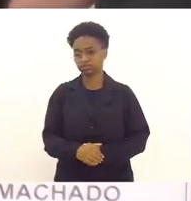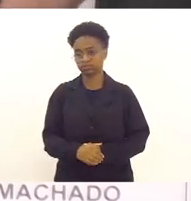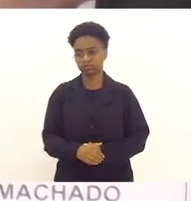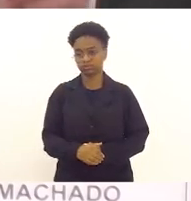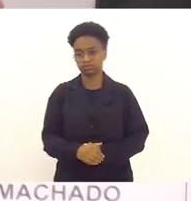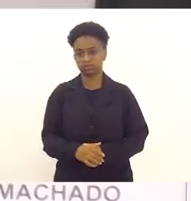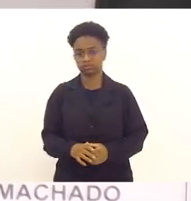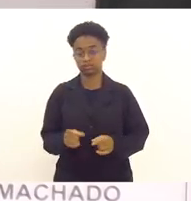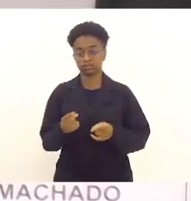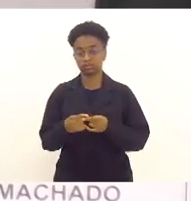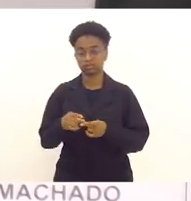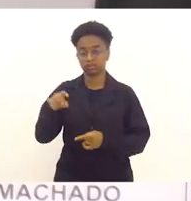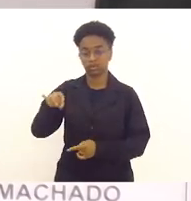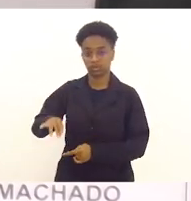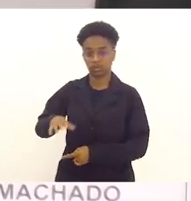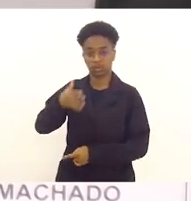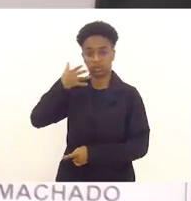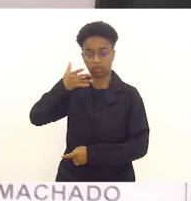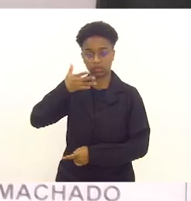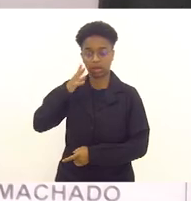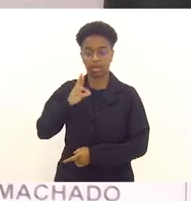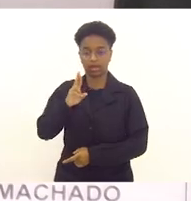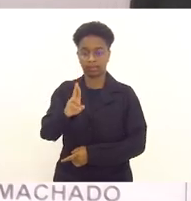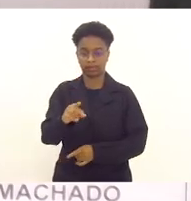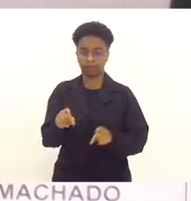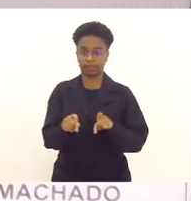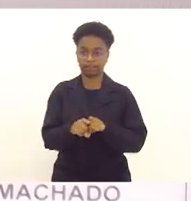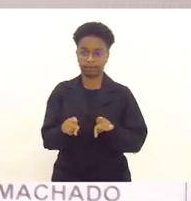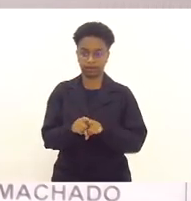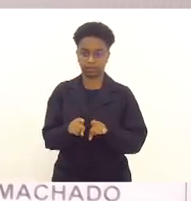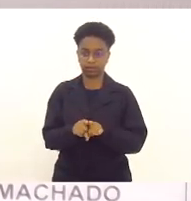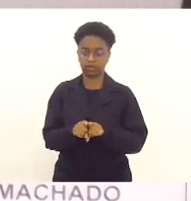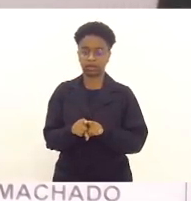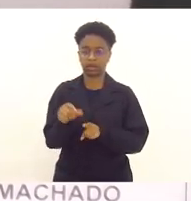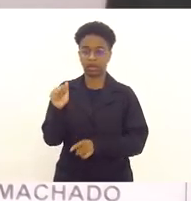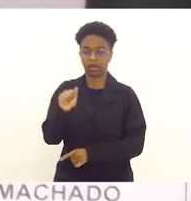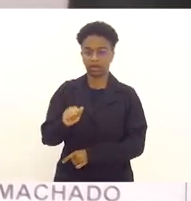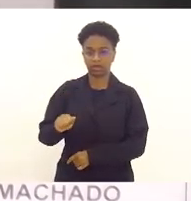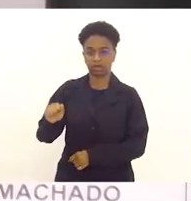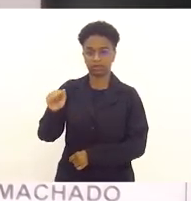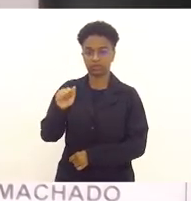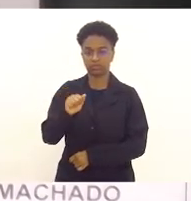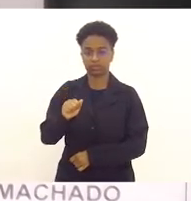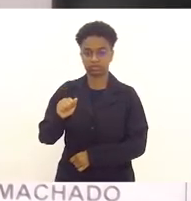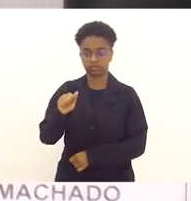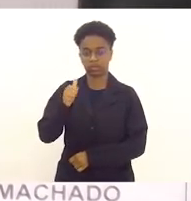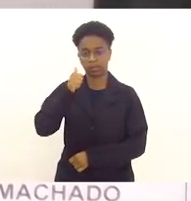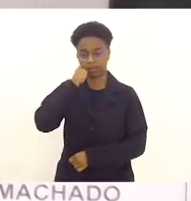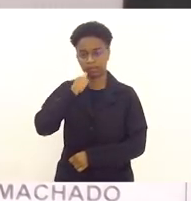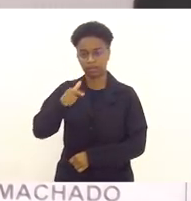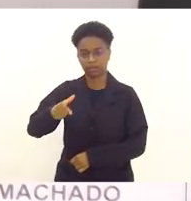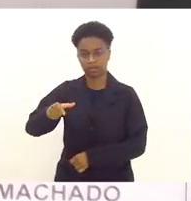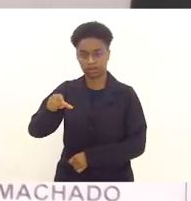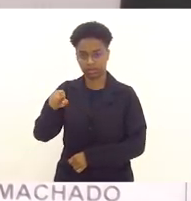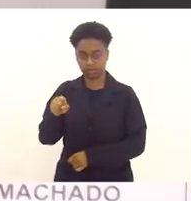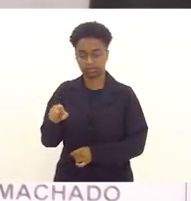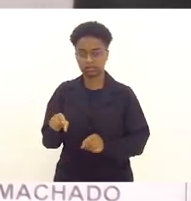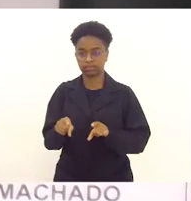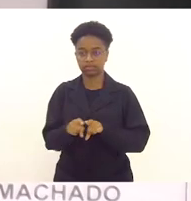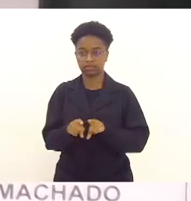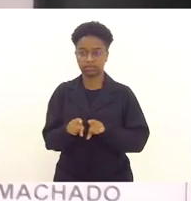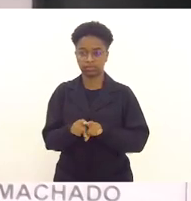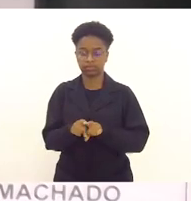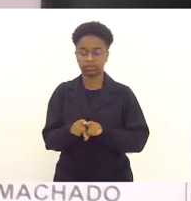a último oradora aqui representando né Associação de mulheres lésbicas e